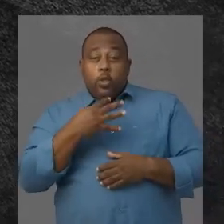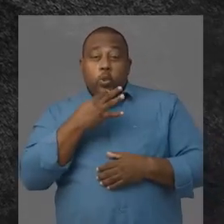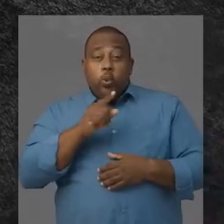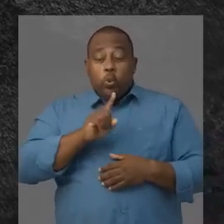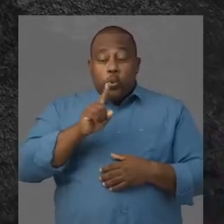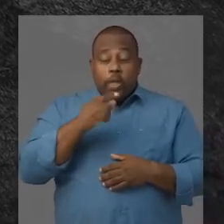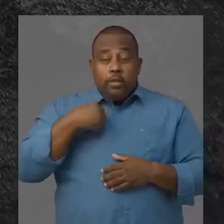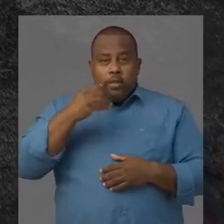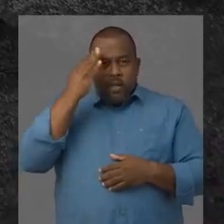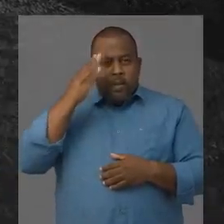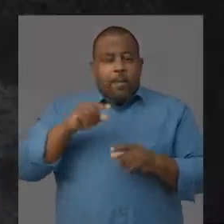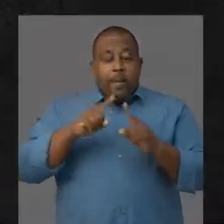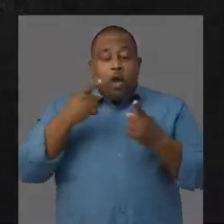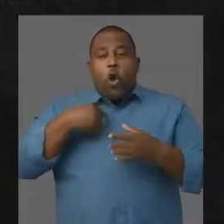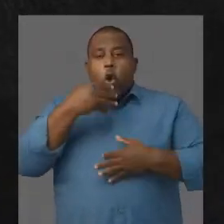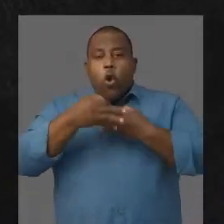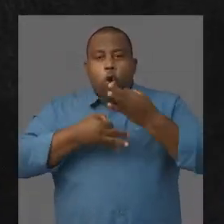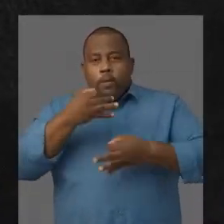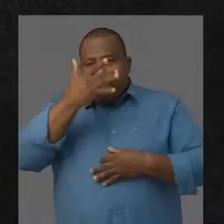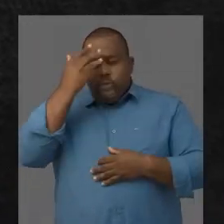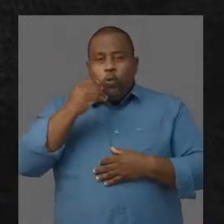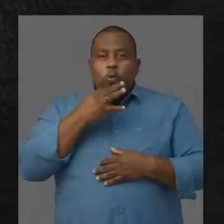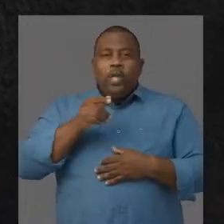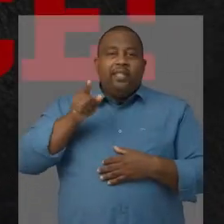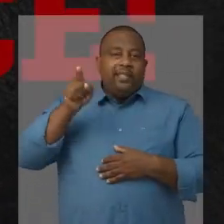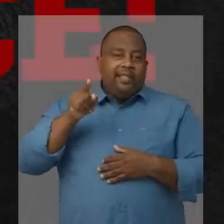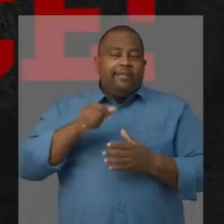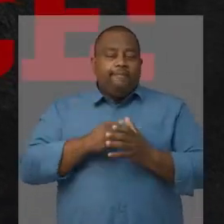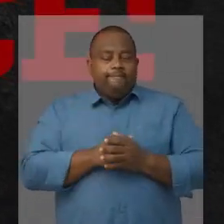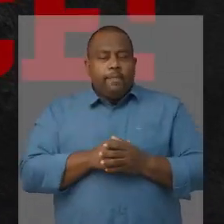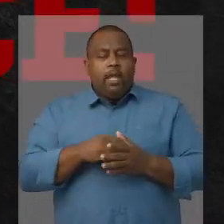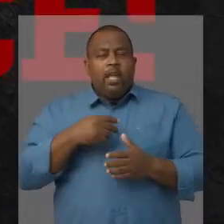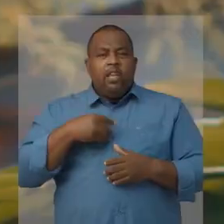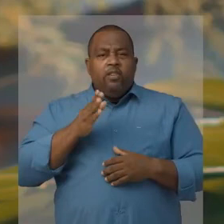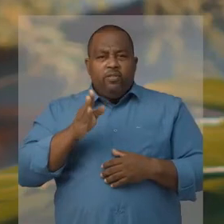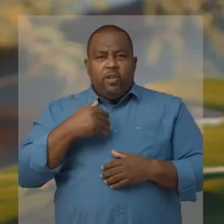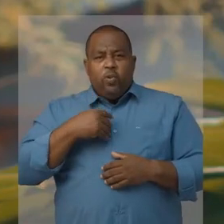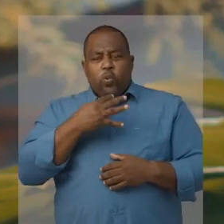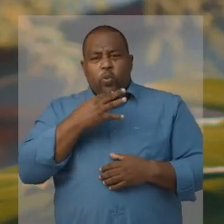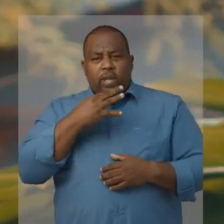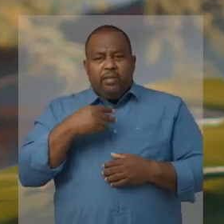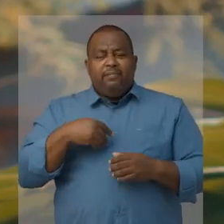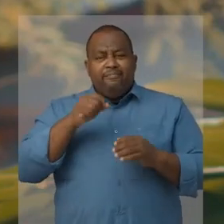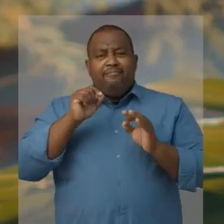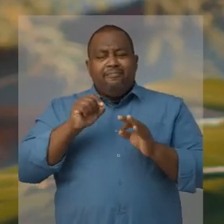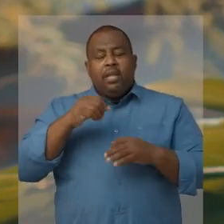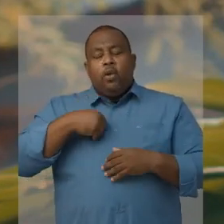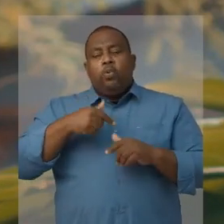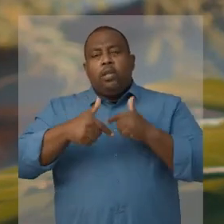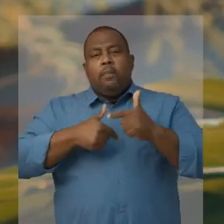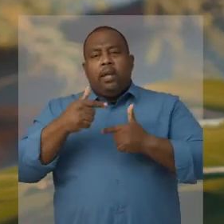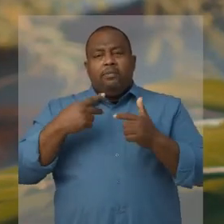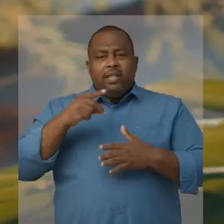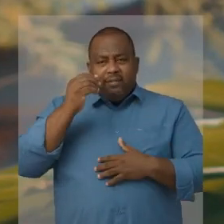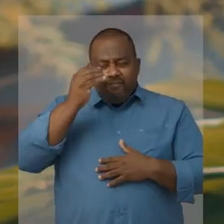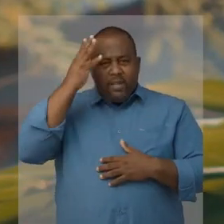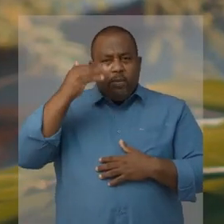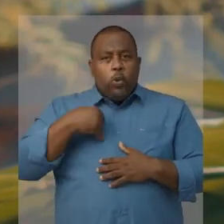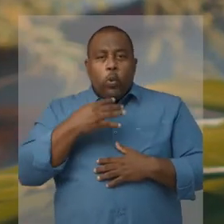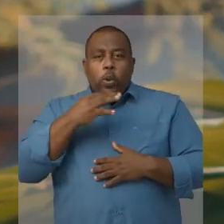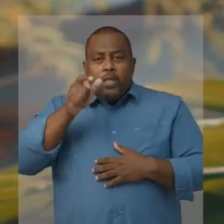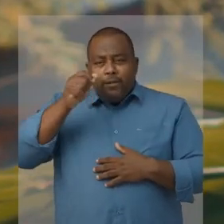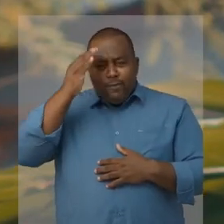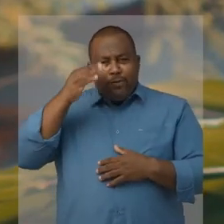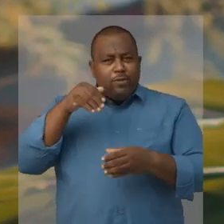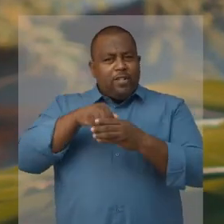Você pode não conhecer Jerônimo, mas veja a opinião de quem conhece. Nós somos estudantes da Rede Estadual de Ensino e conhecemos o trabalho de Jerônimo.